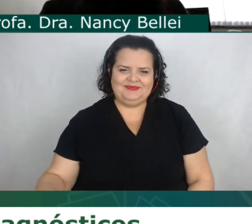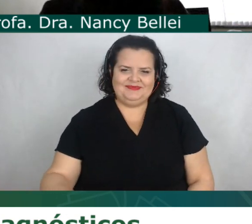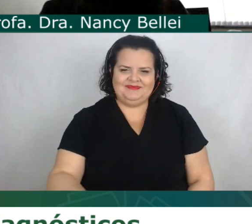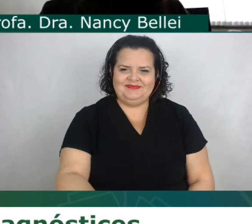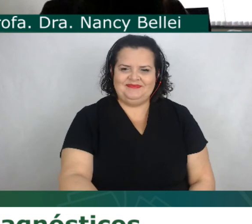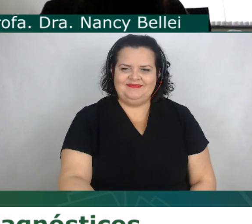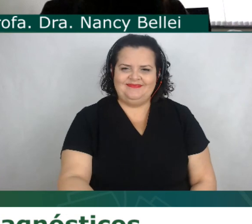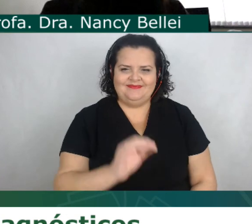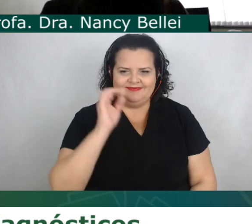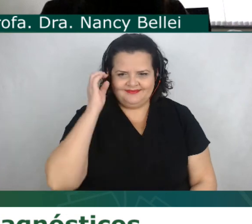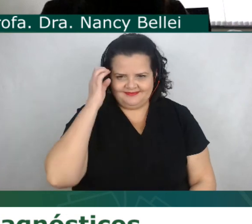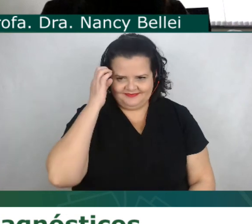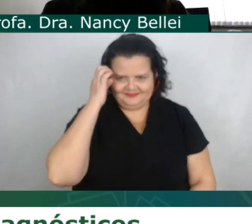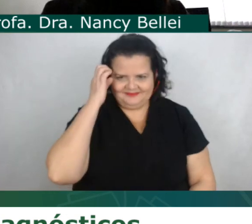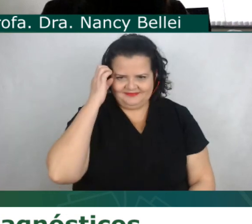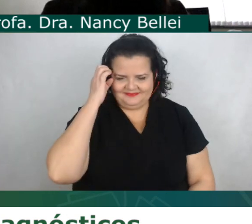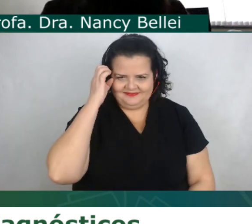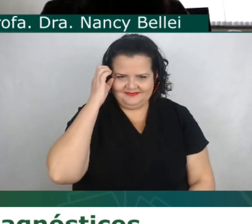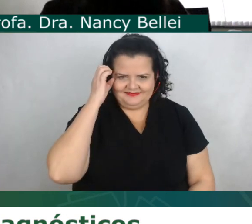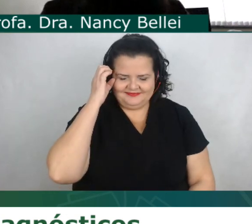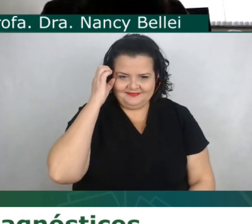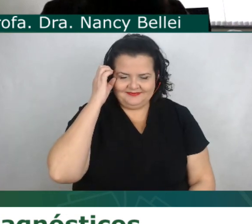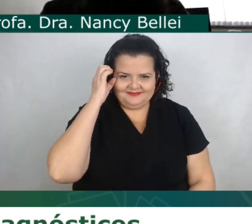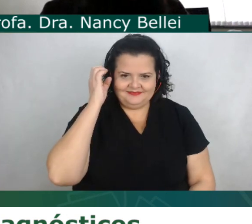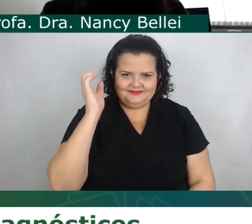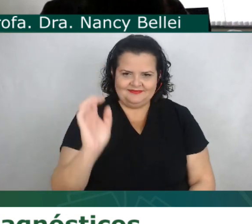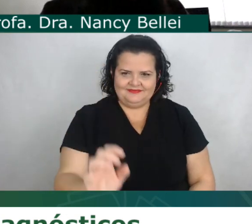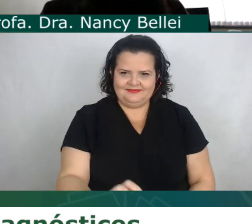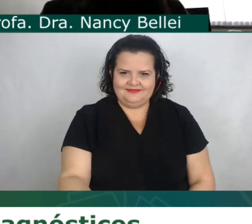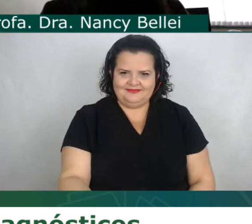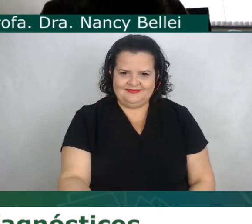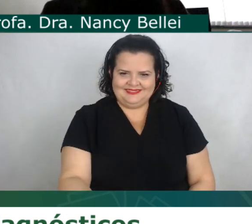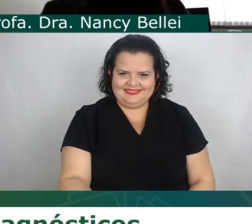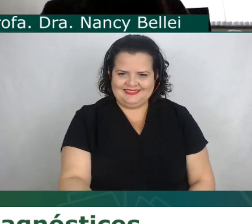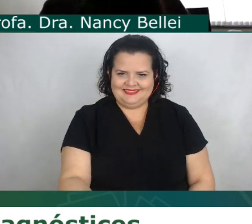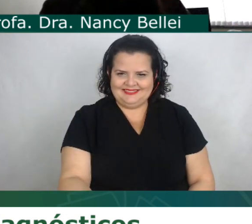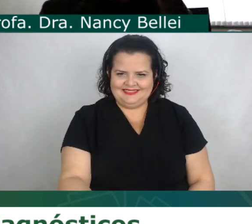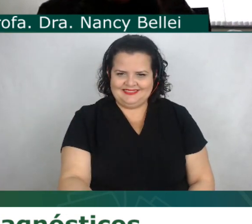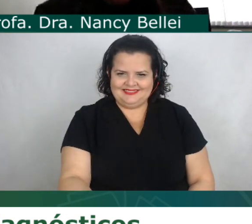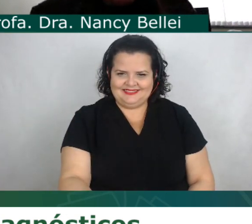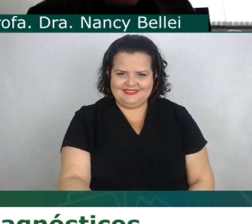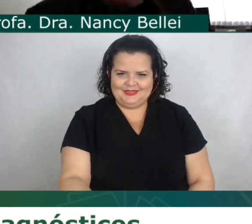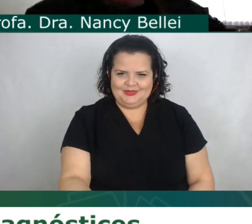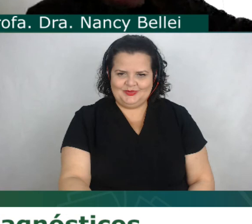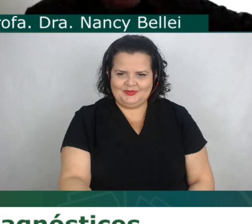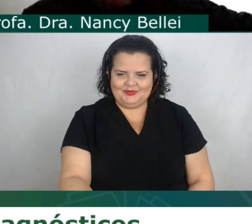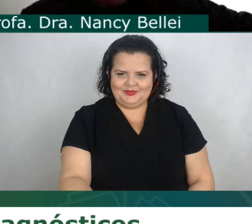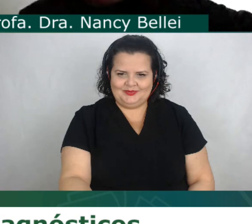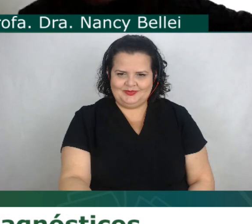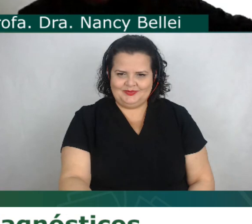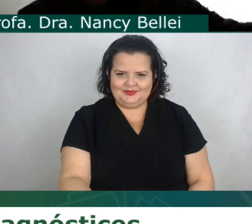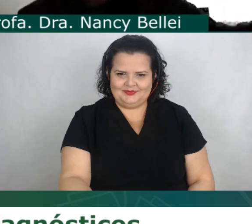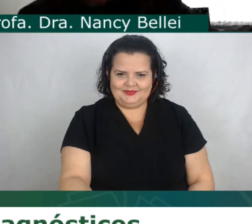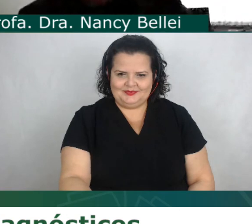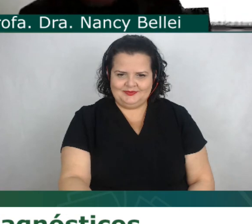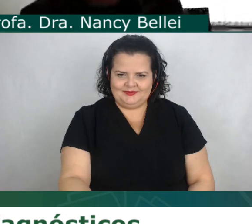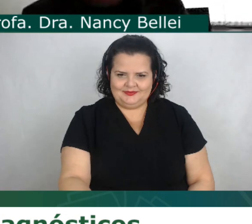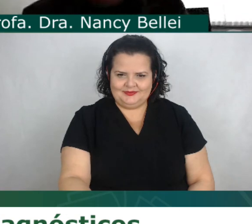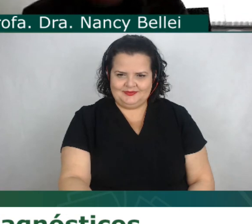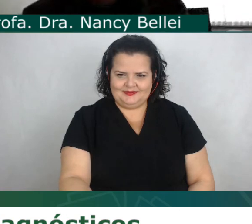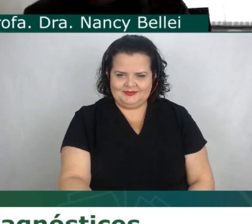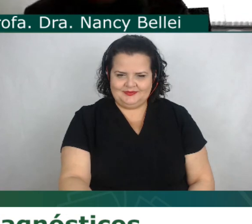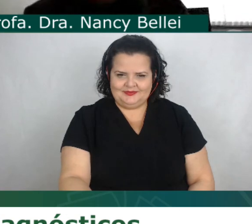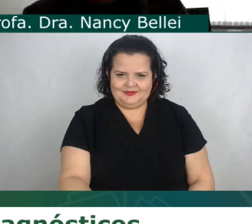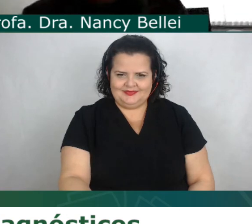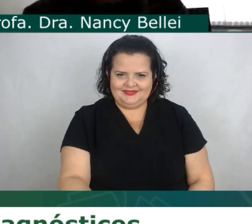tema é dureza, né? Gente, a Nancy é uma heroína. Conseguir falar sobre o que ela falou nesse tempo